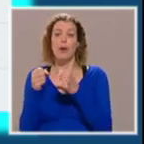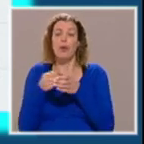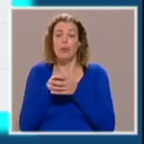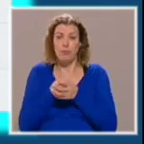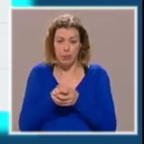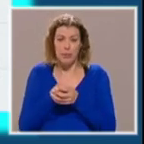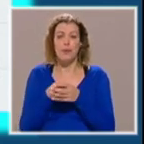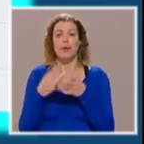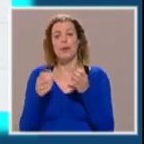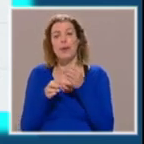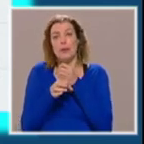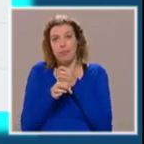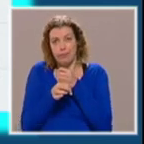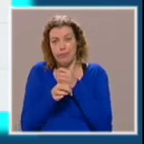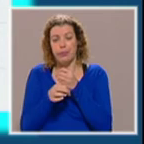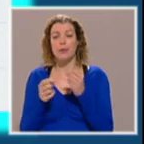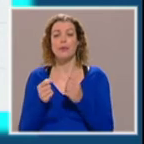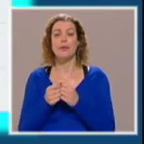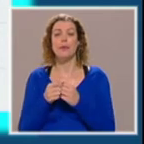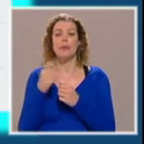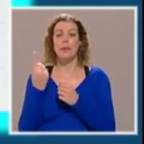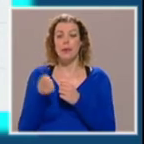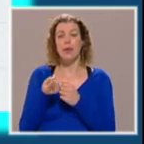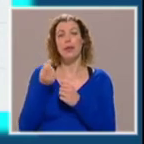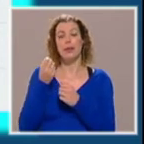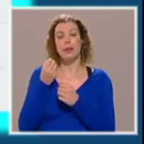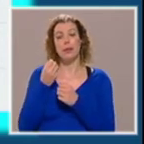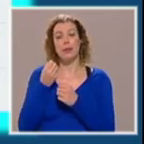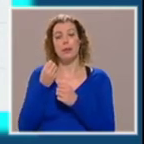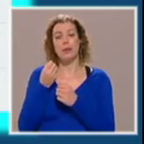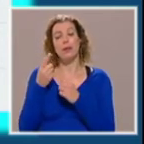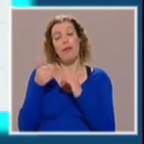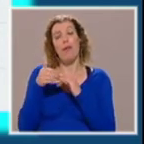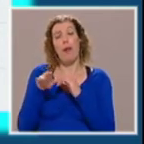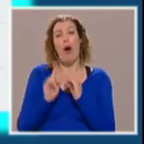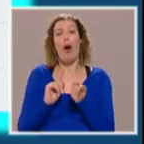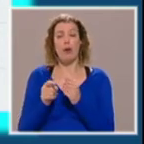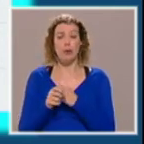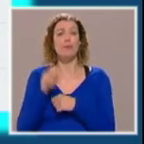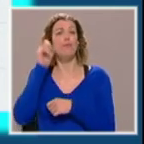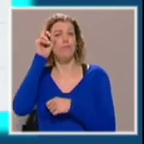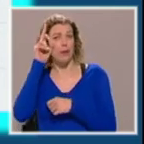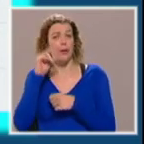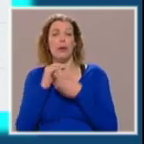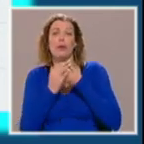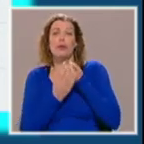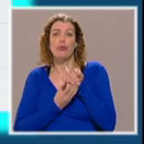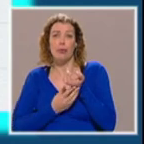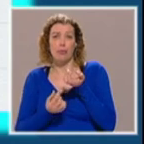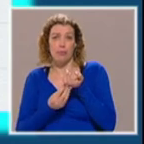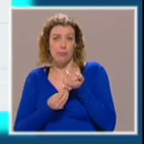a próstata e as glândulas de Cooper. E, como órgãos genitais externos, o pênis e o